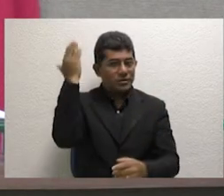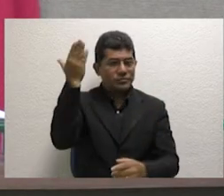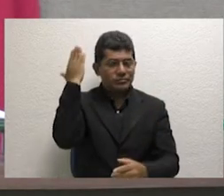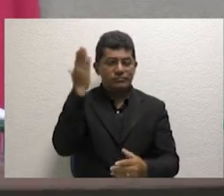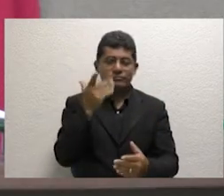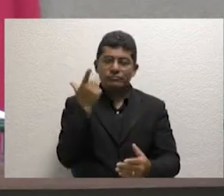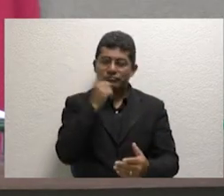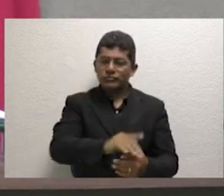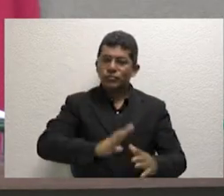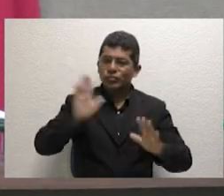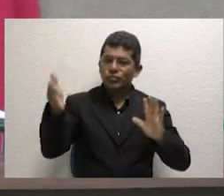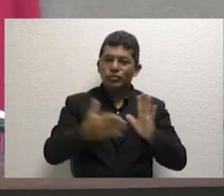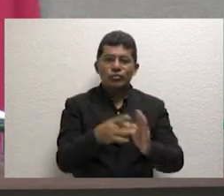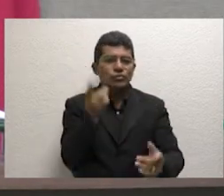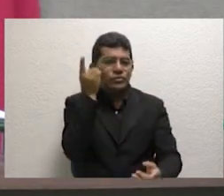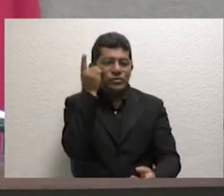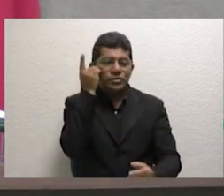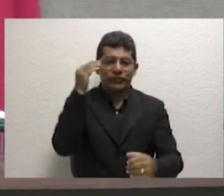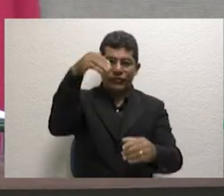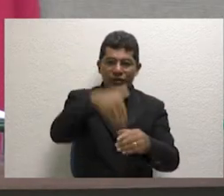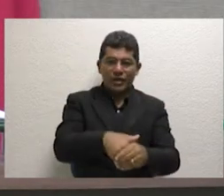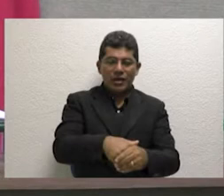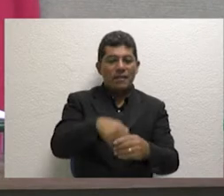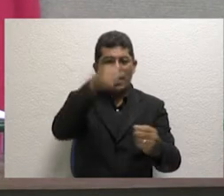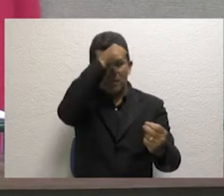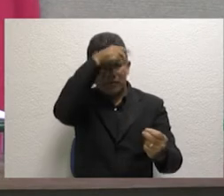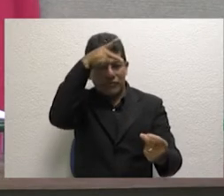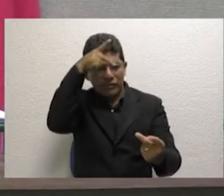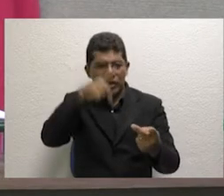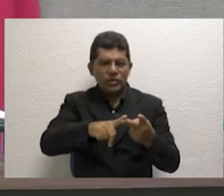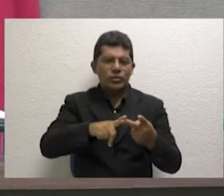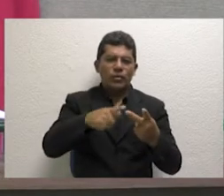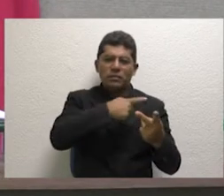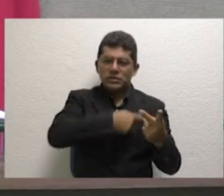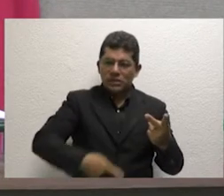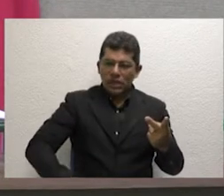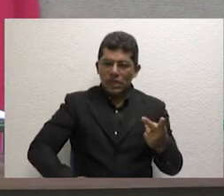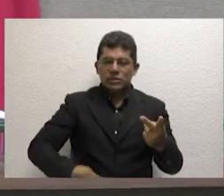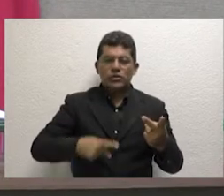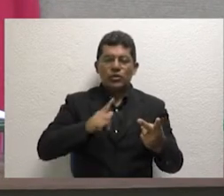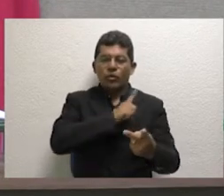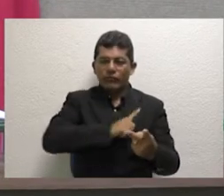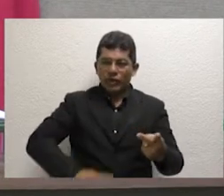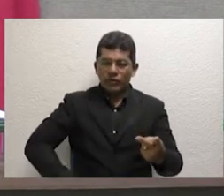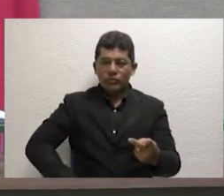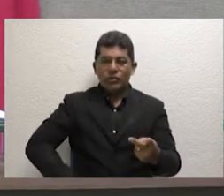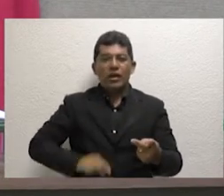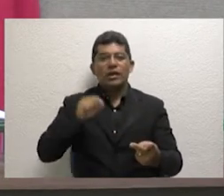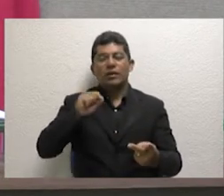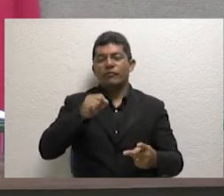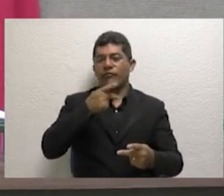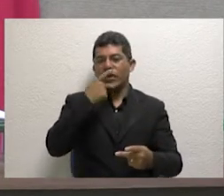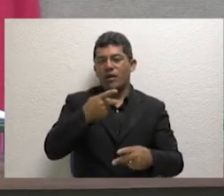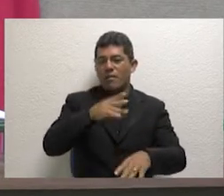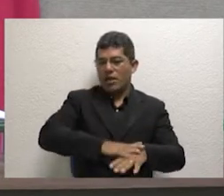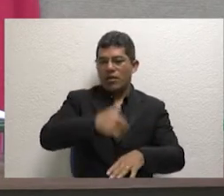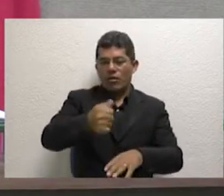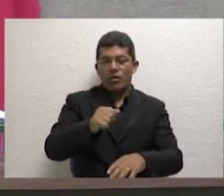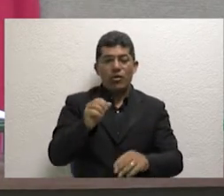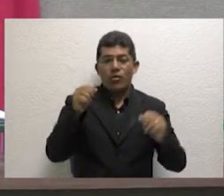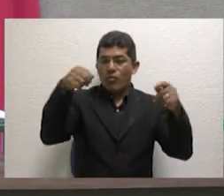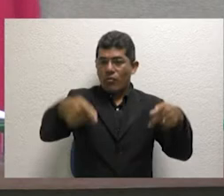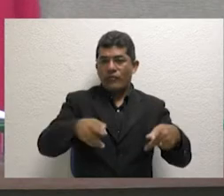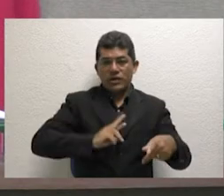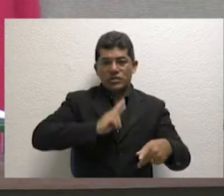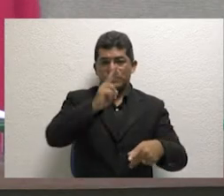coincidência das eleições quem pode dizer que é melhor será o povo e o povo será representado pelo